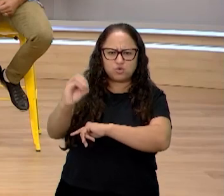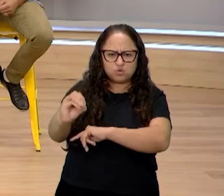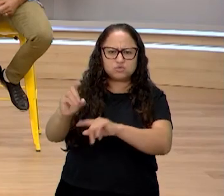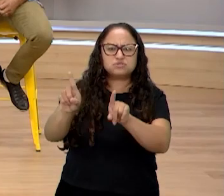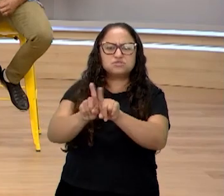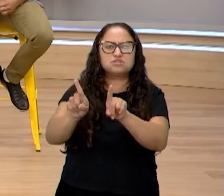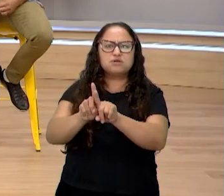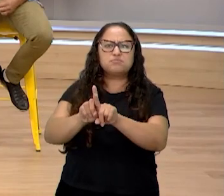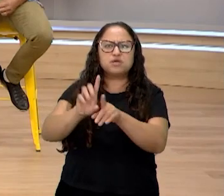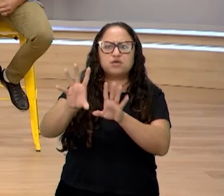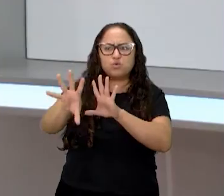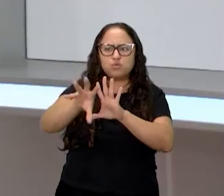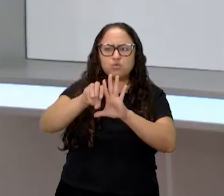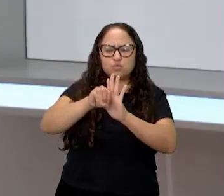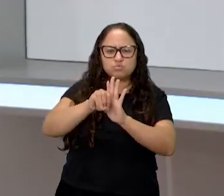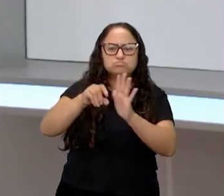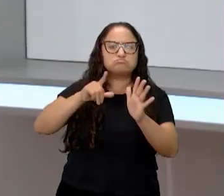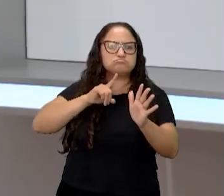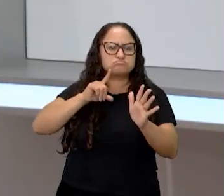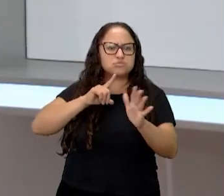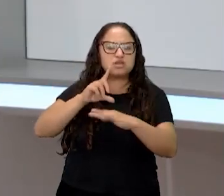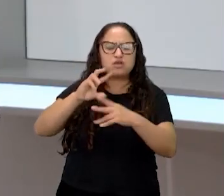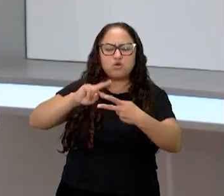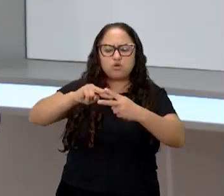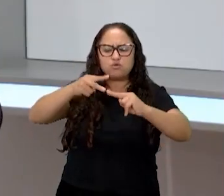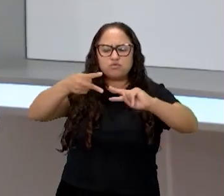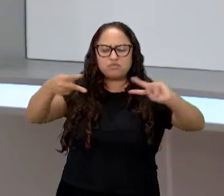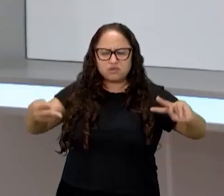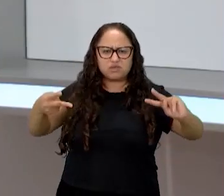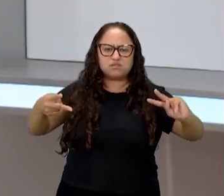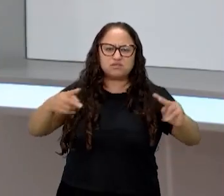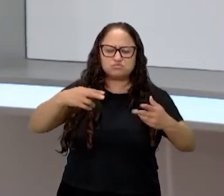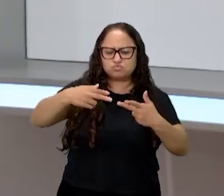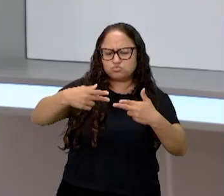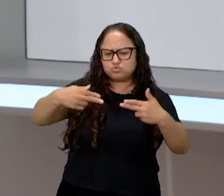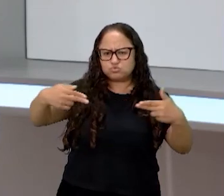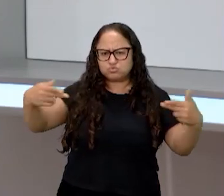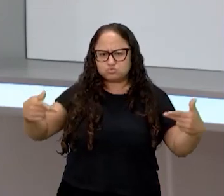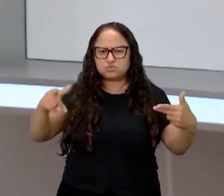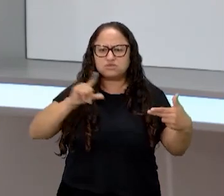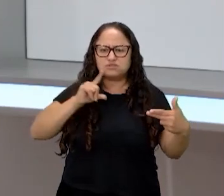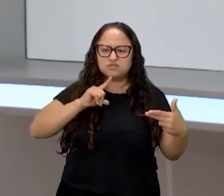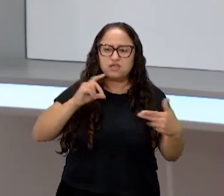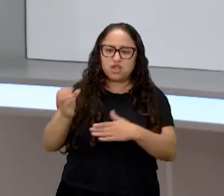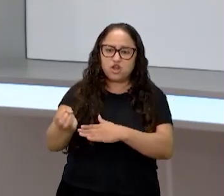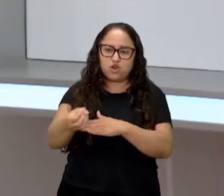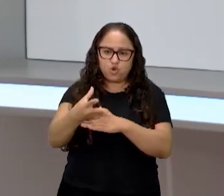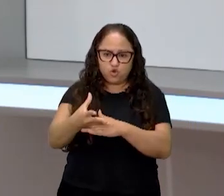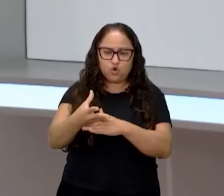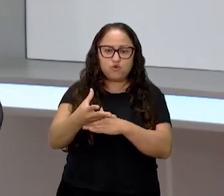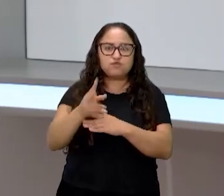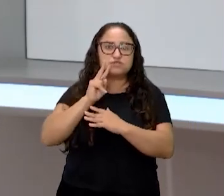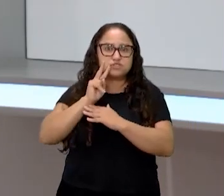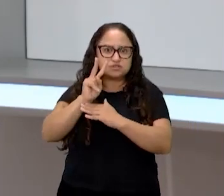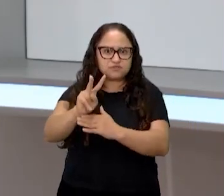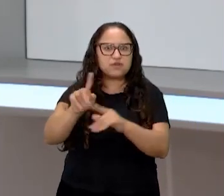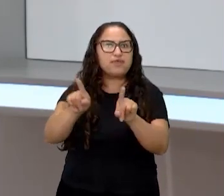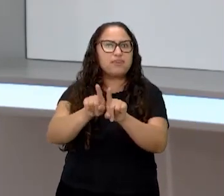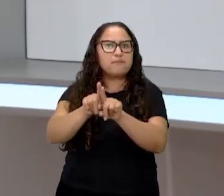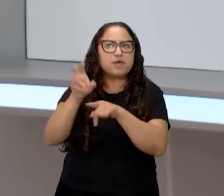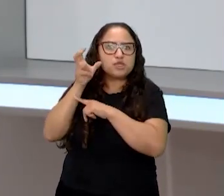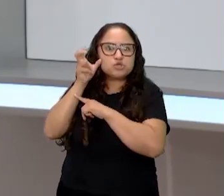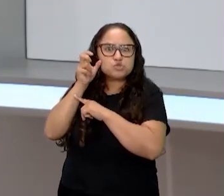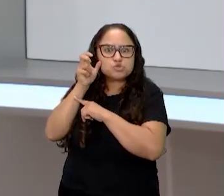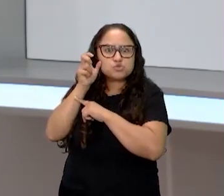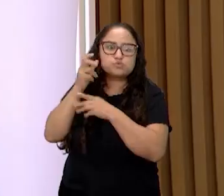ou seja, o DNA está envolvido então em vários desses processos novos que a gente vê e que a gente escuta falar por